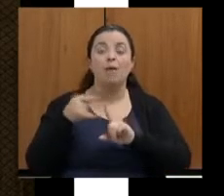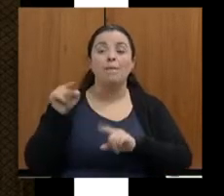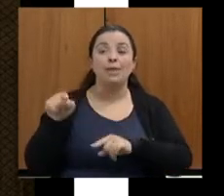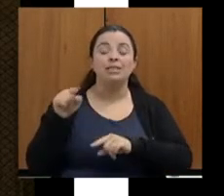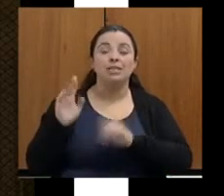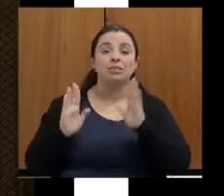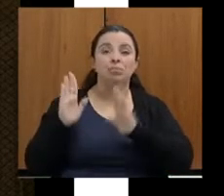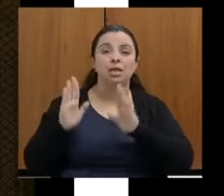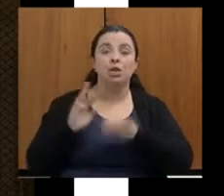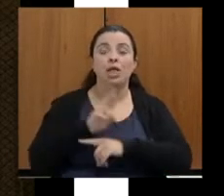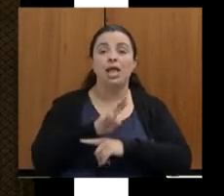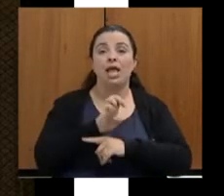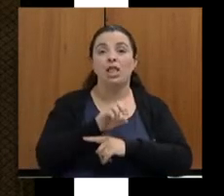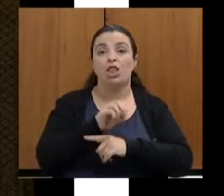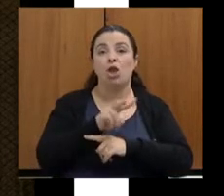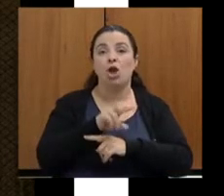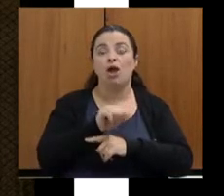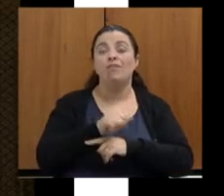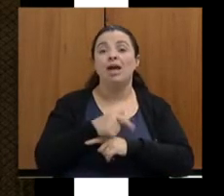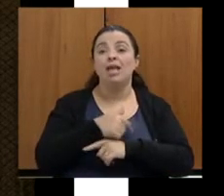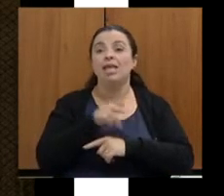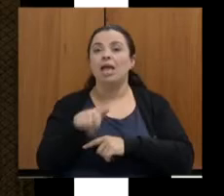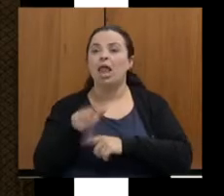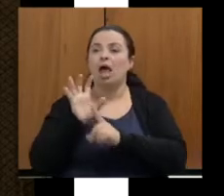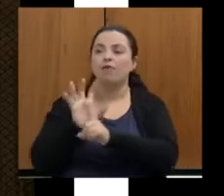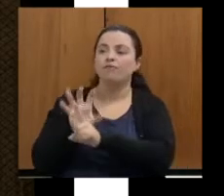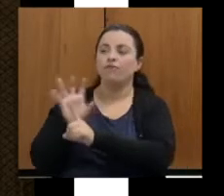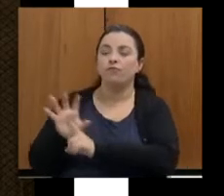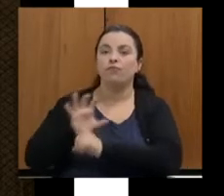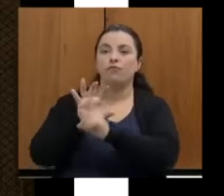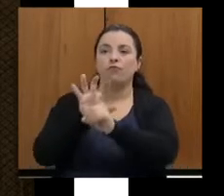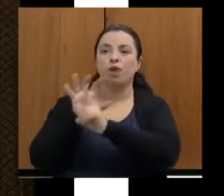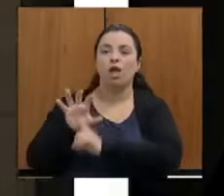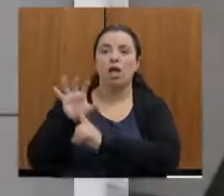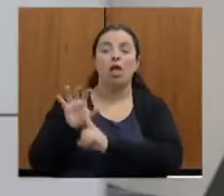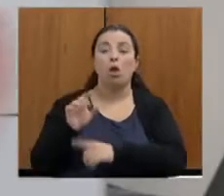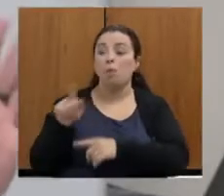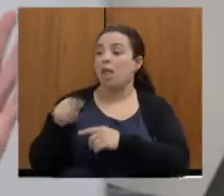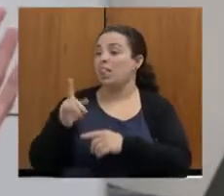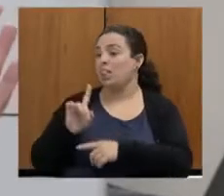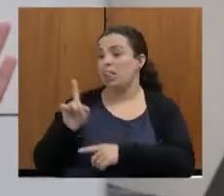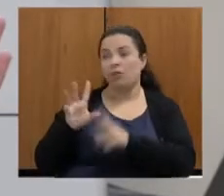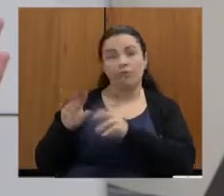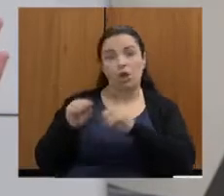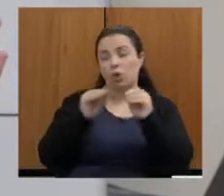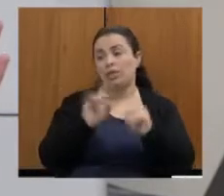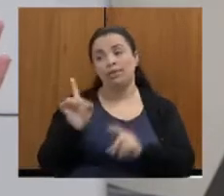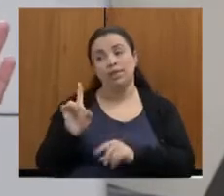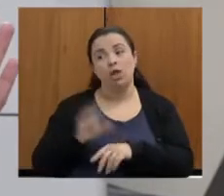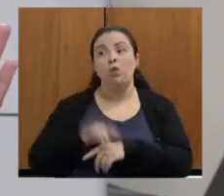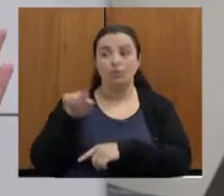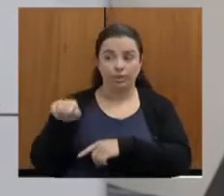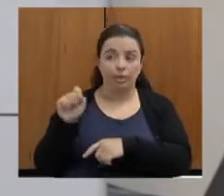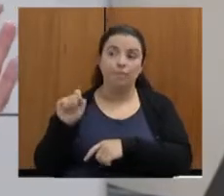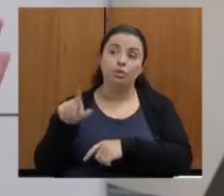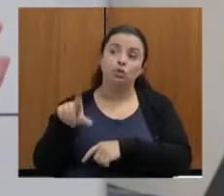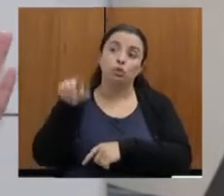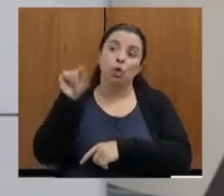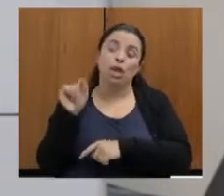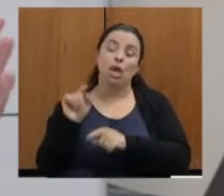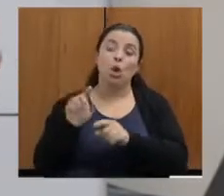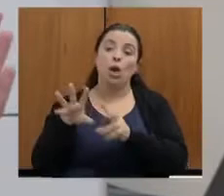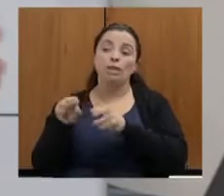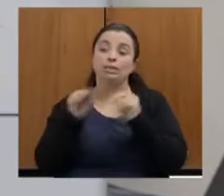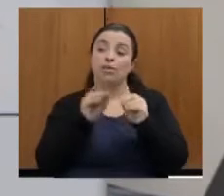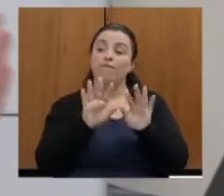território e a renova tava no território dizendo que o povo que assentamento não ia acontecer que é a chance que eles tinham retamente familiar Ou